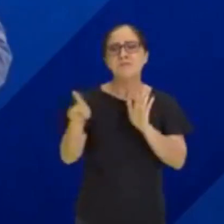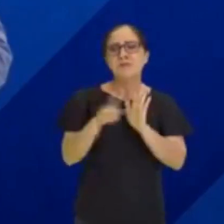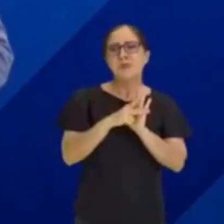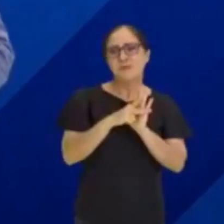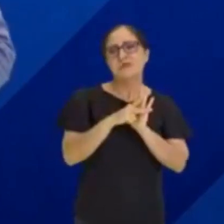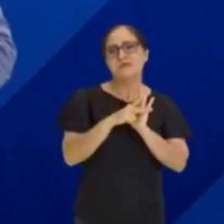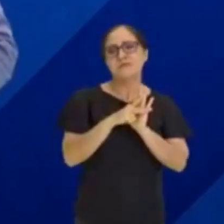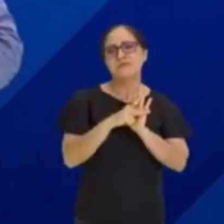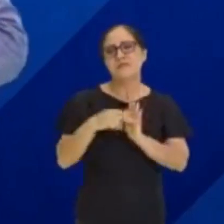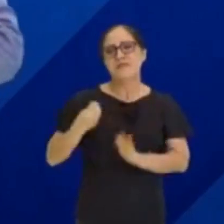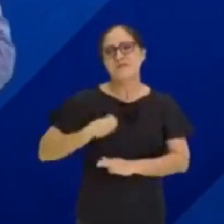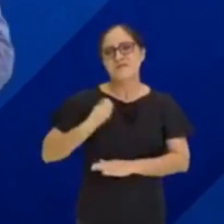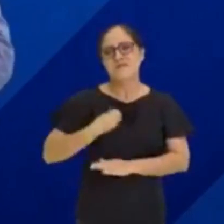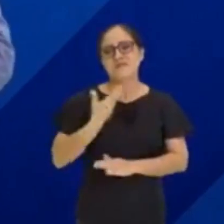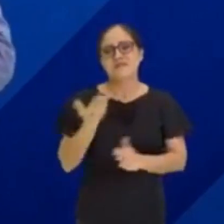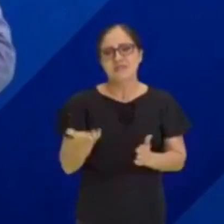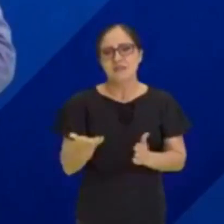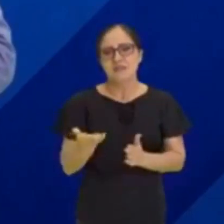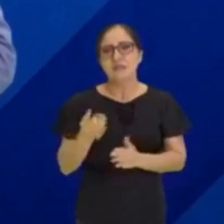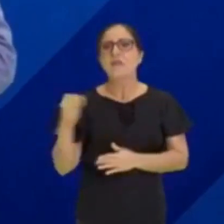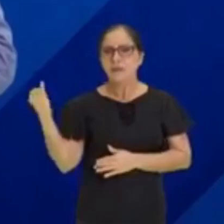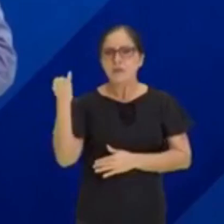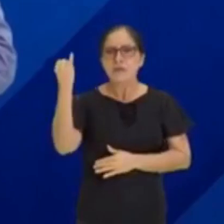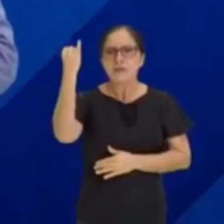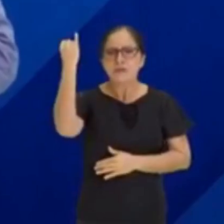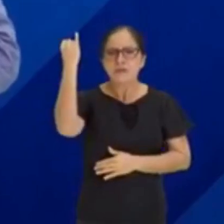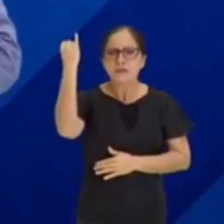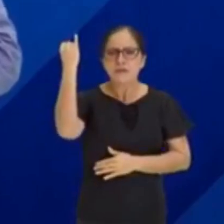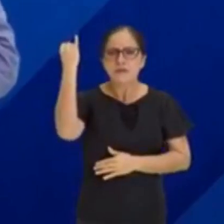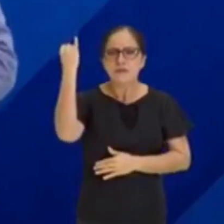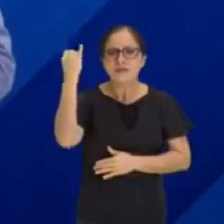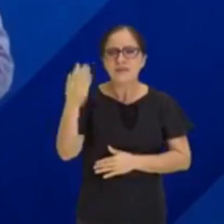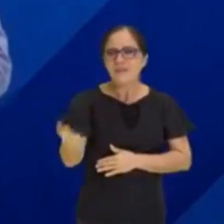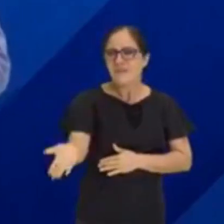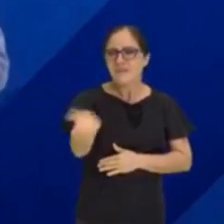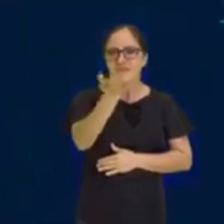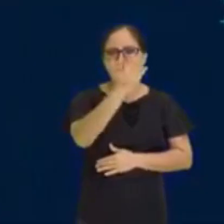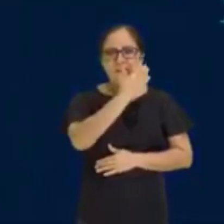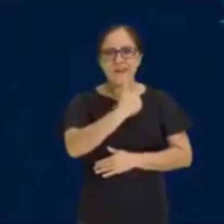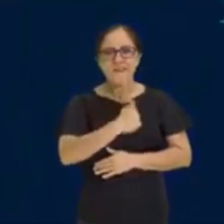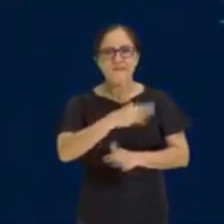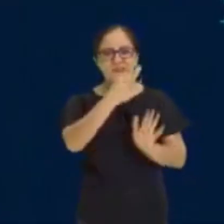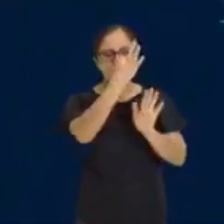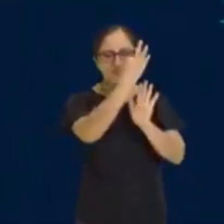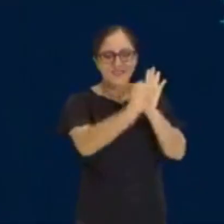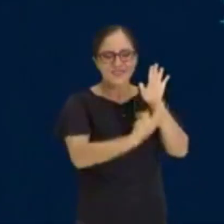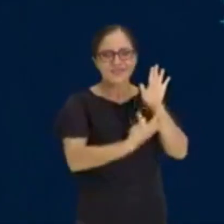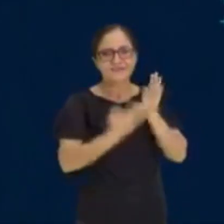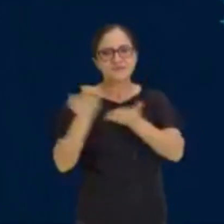vida. Será que isso é importante? Vamos agora ao texto.